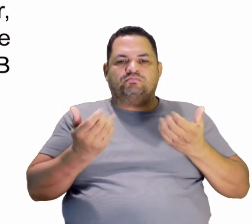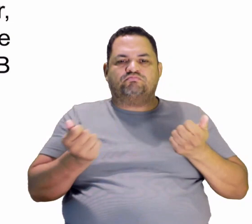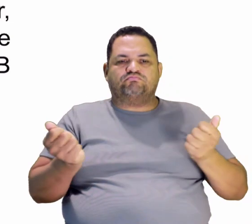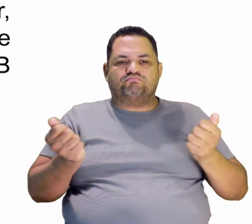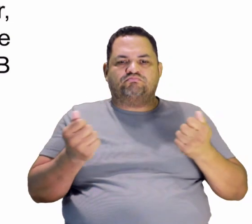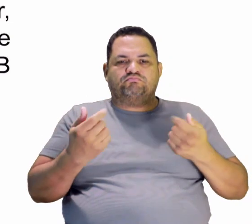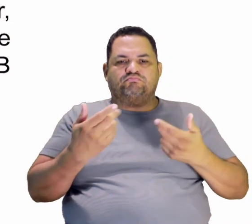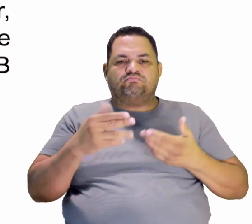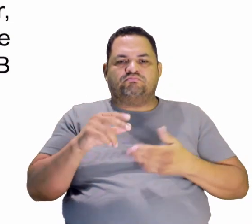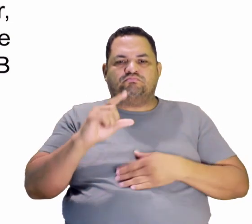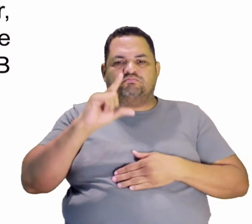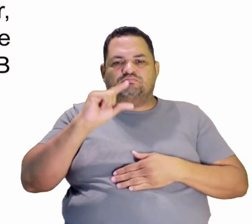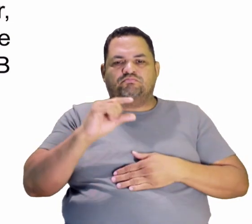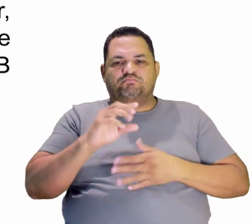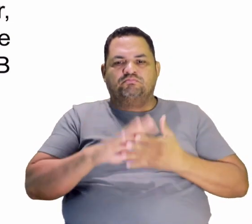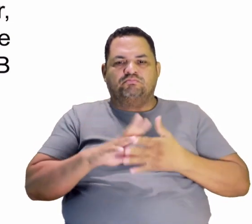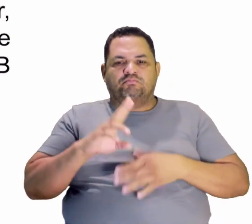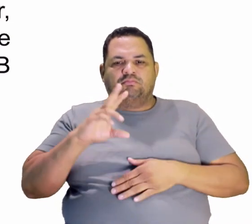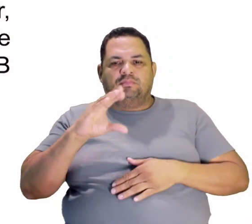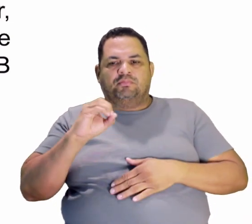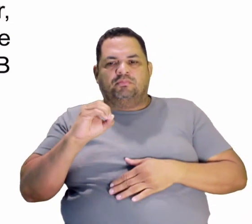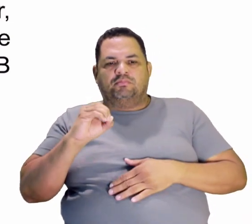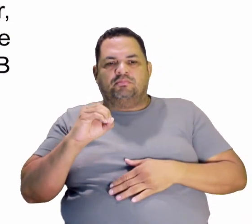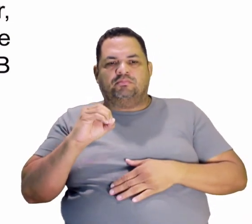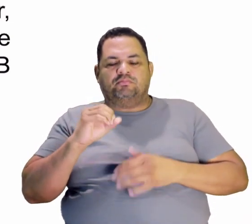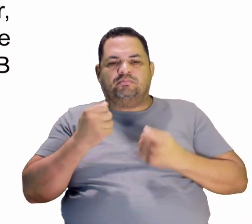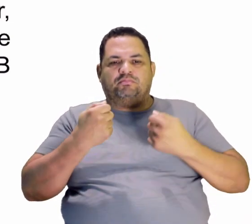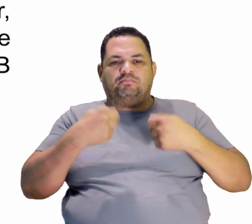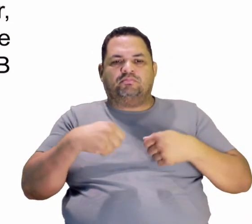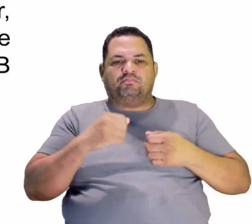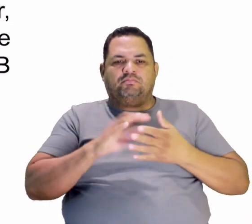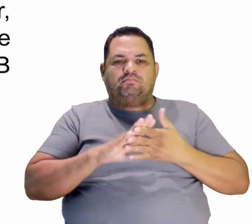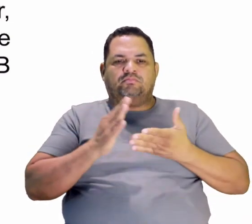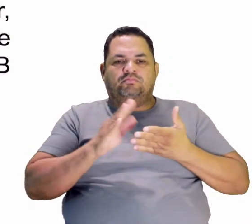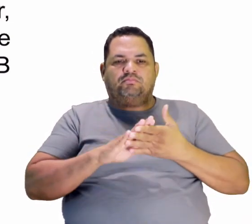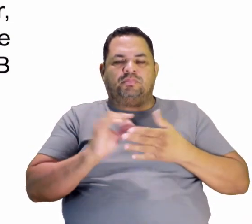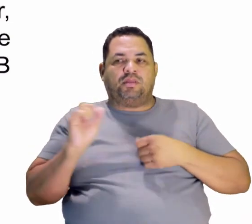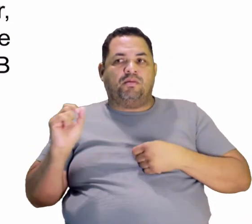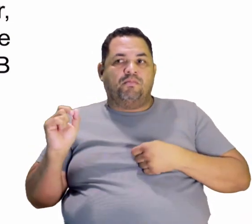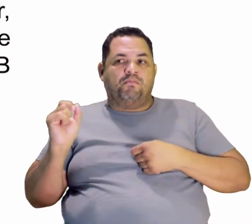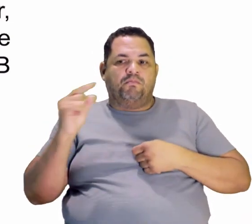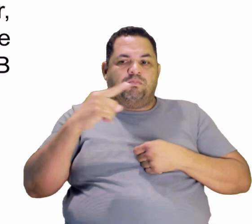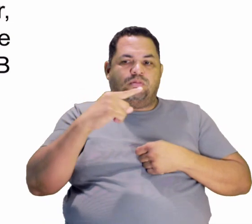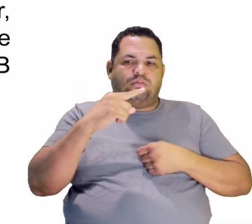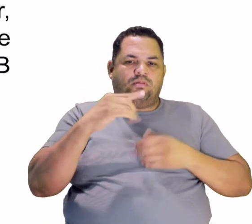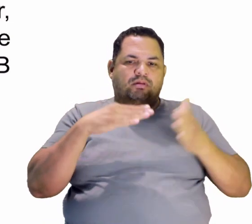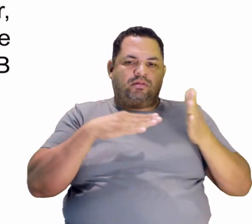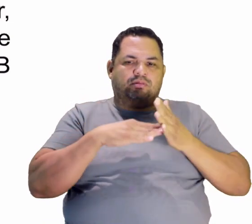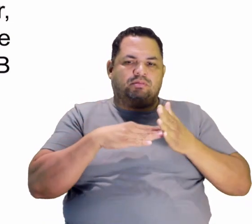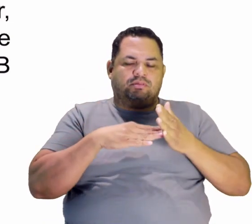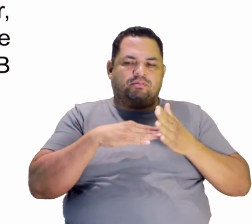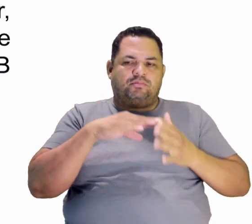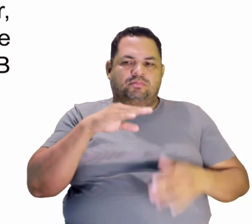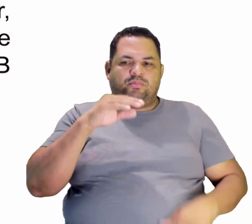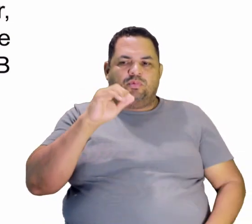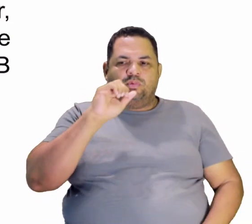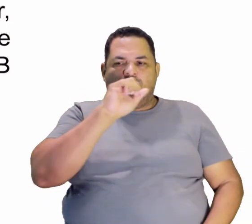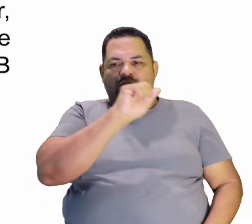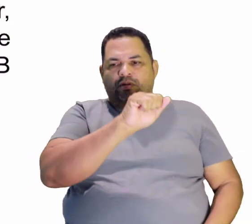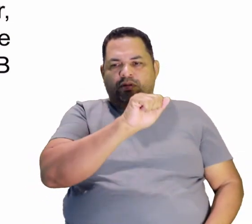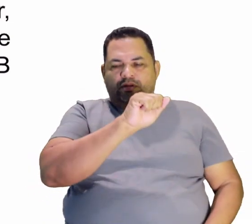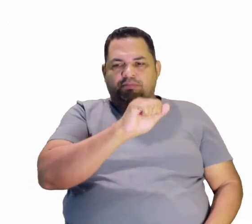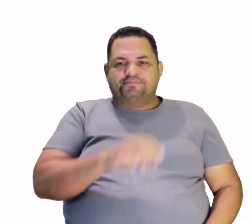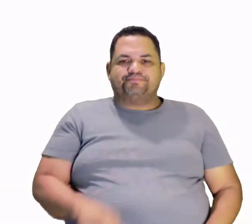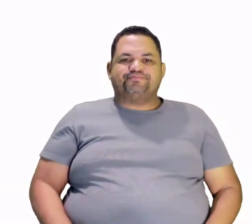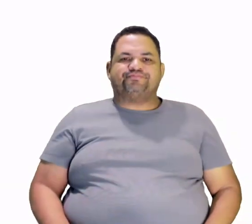aproximadamente o menor valor de V0 que vai permitir o disparo efetuado pelo canhão B atingir o canhão A? Então,